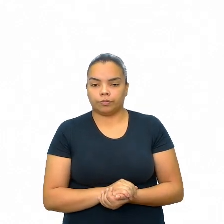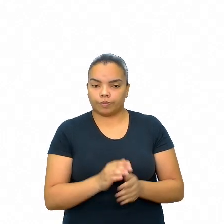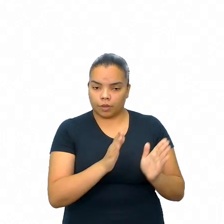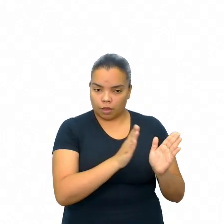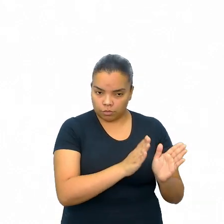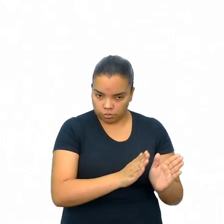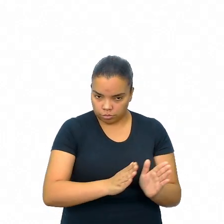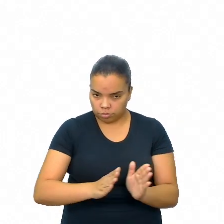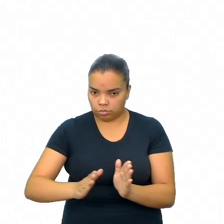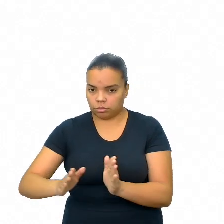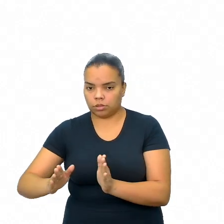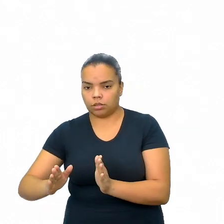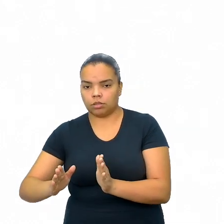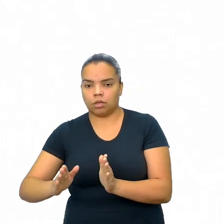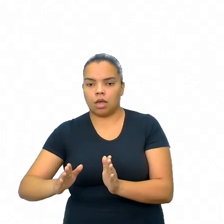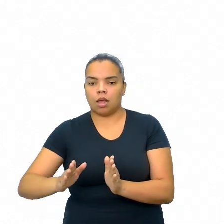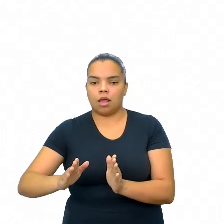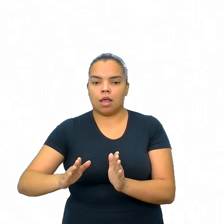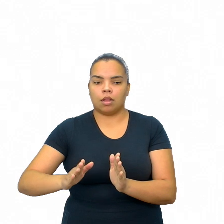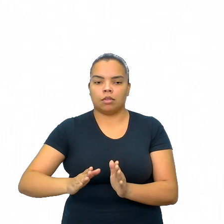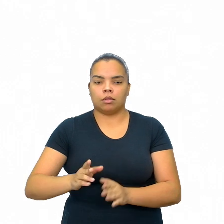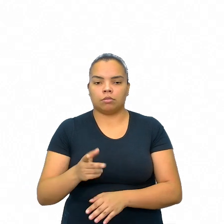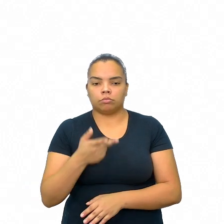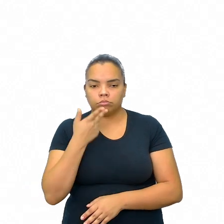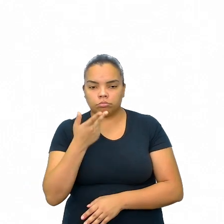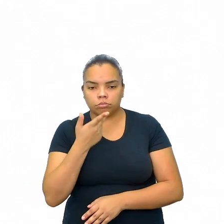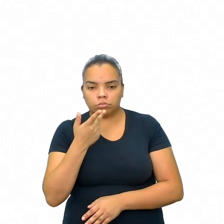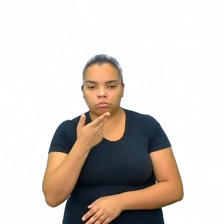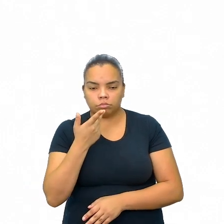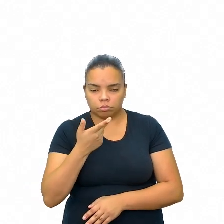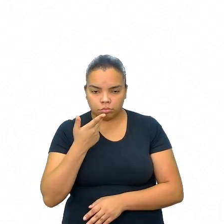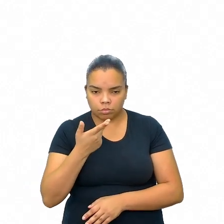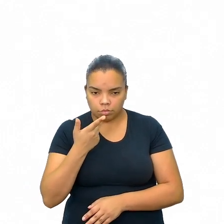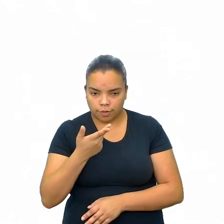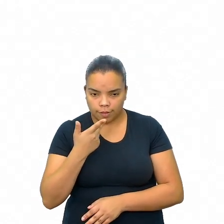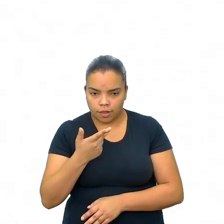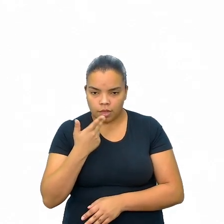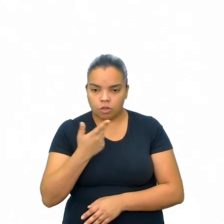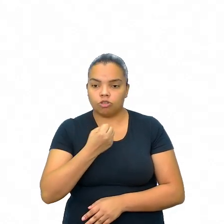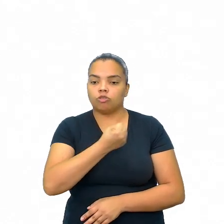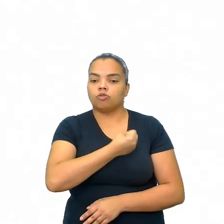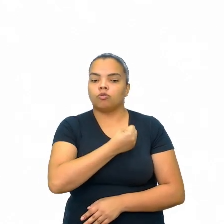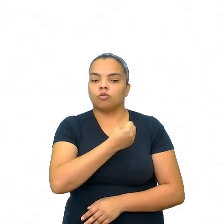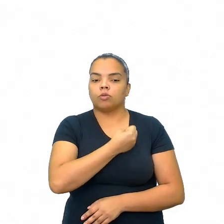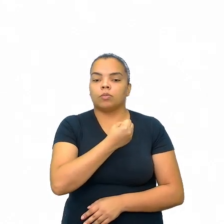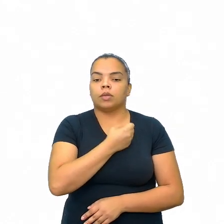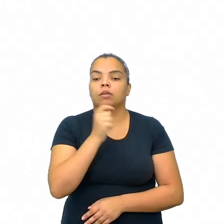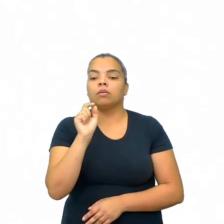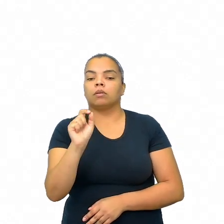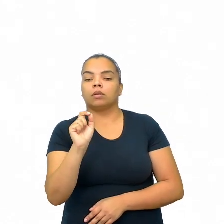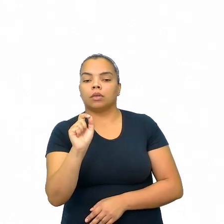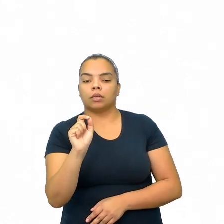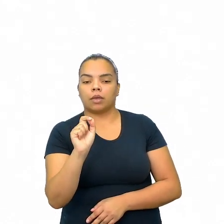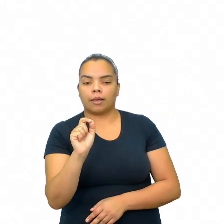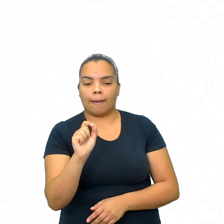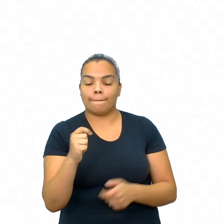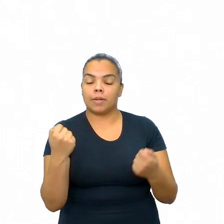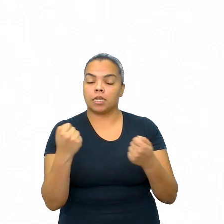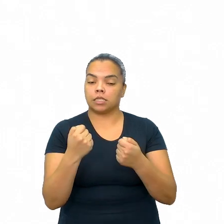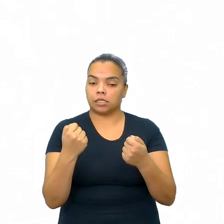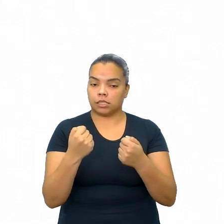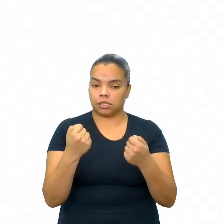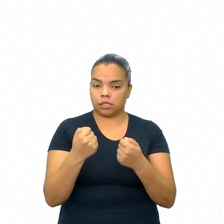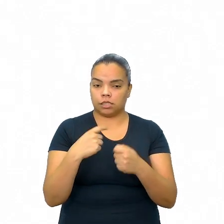Durante a realização do ditado de número aos estudantes, é necessário considerar alguns